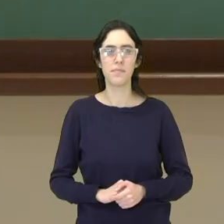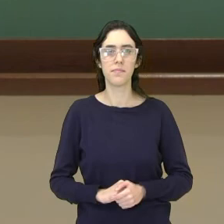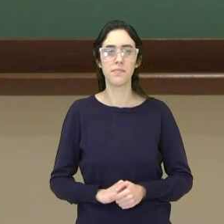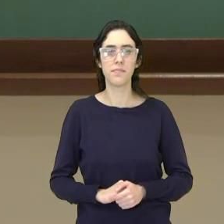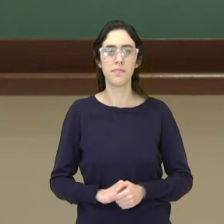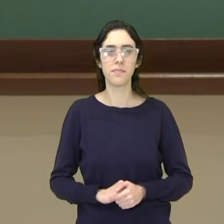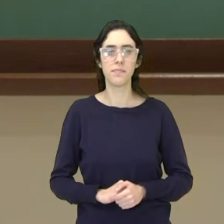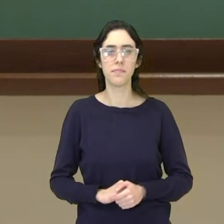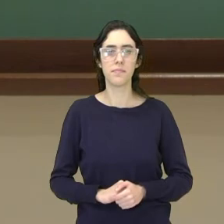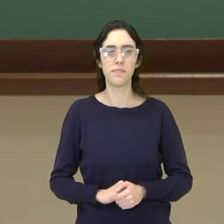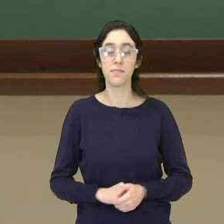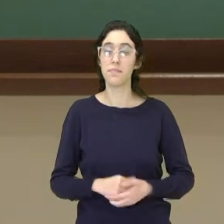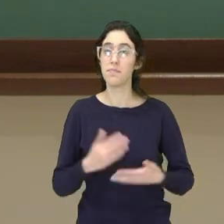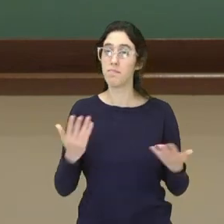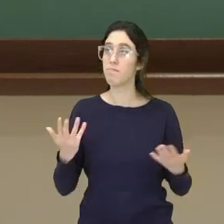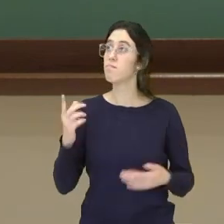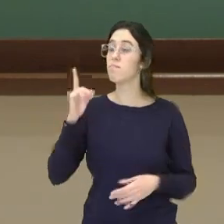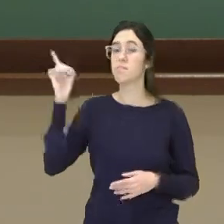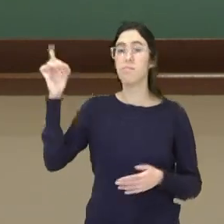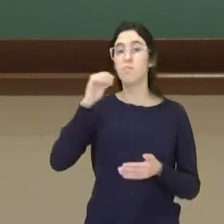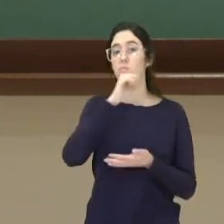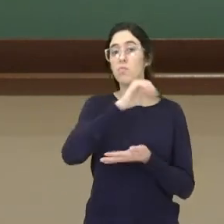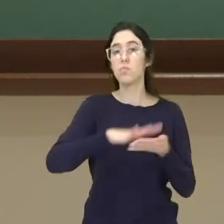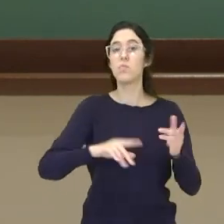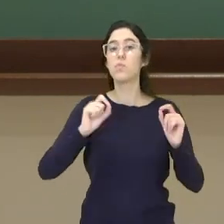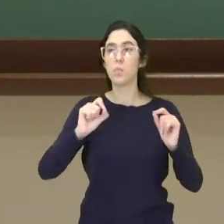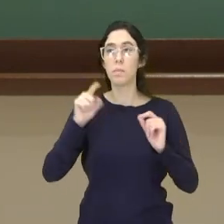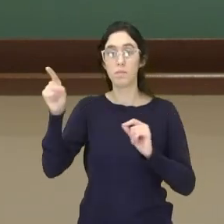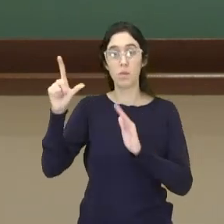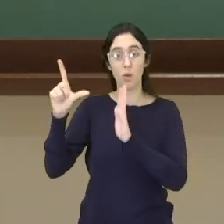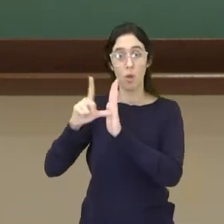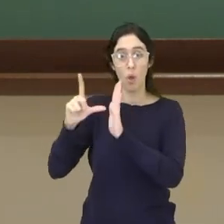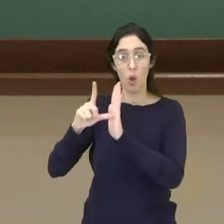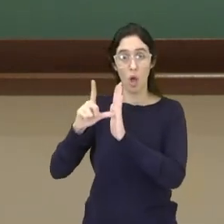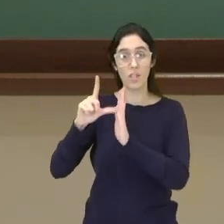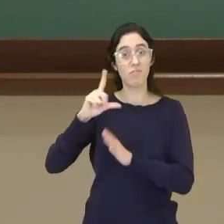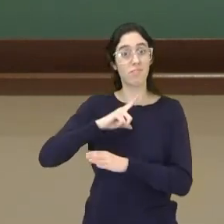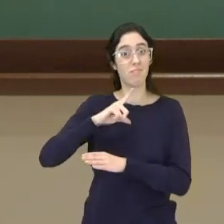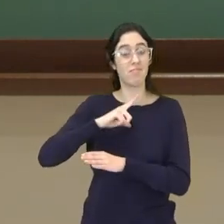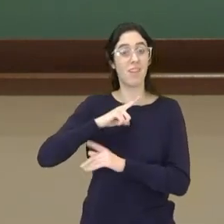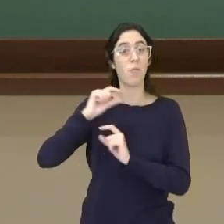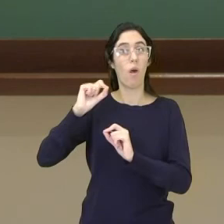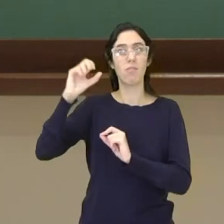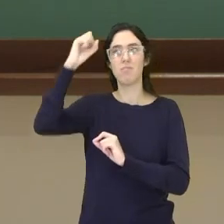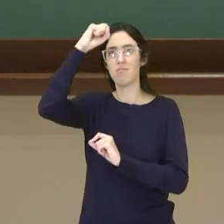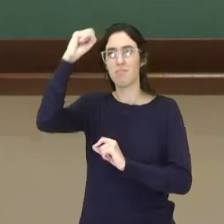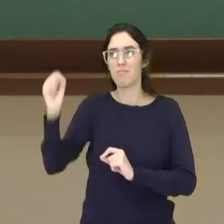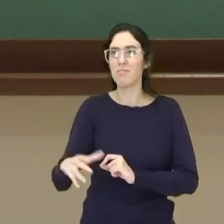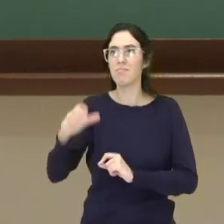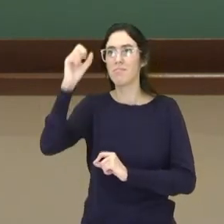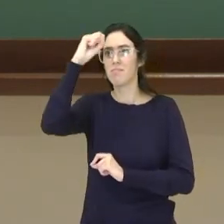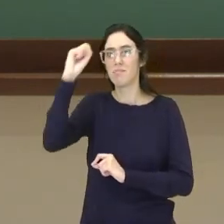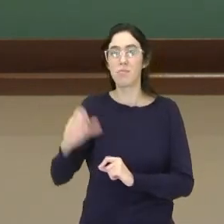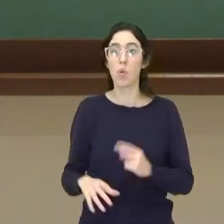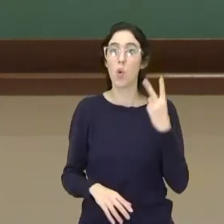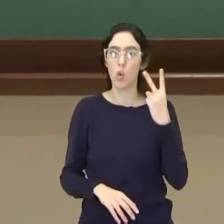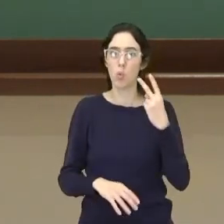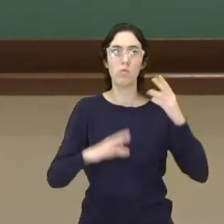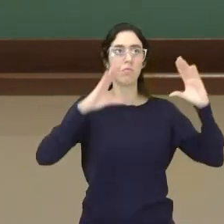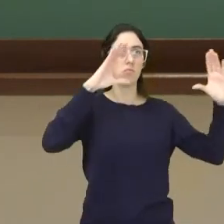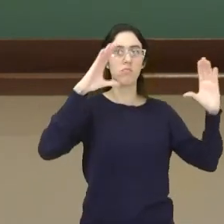Então, pessoal, nesse exercício, a loja propõe um sorteio baseado no giro de duas roletas. Uma